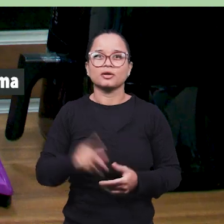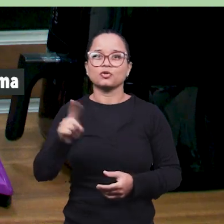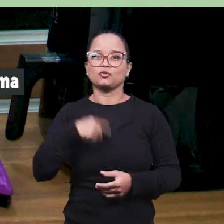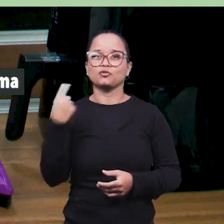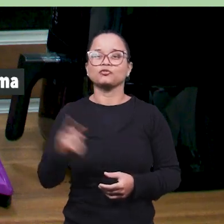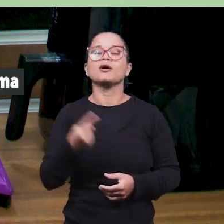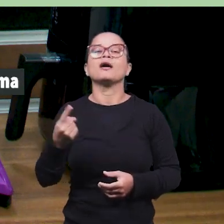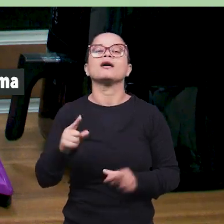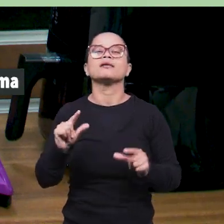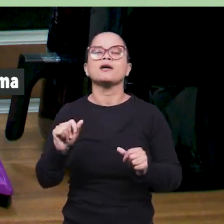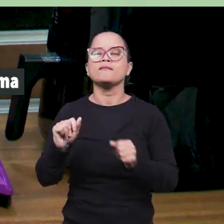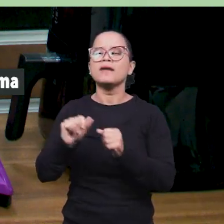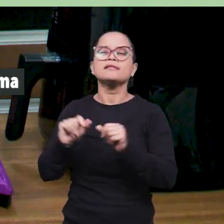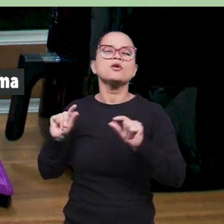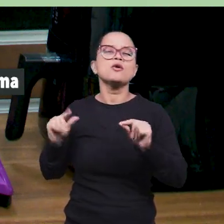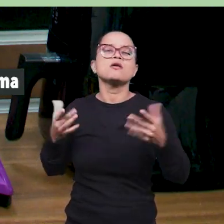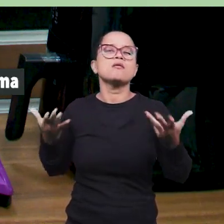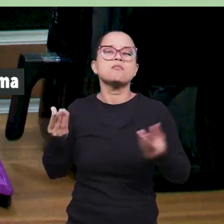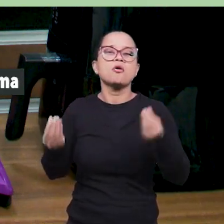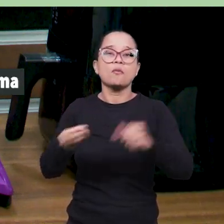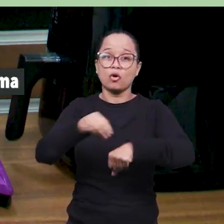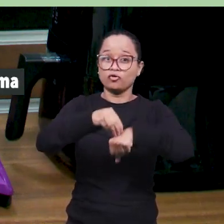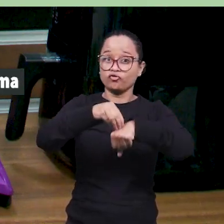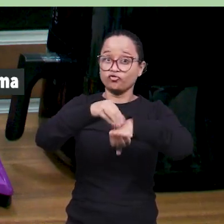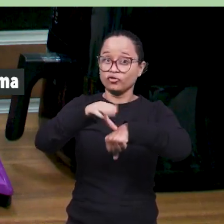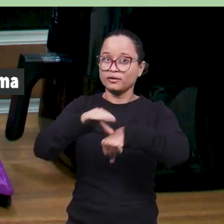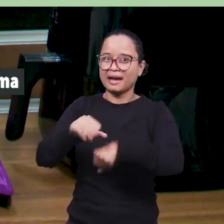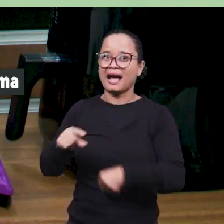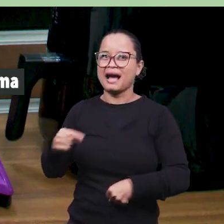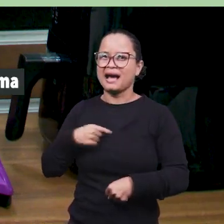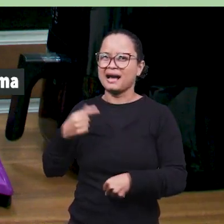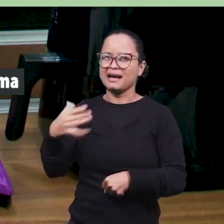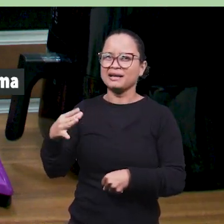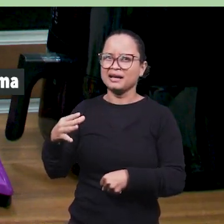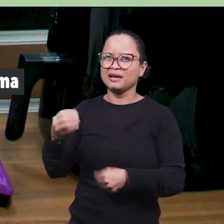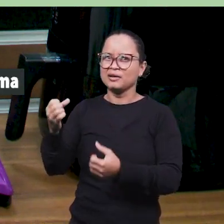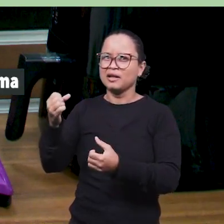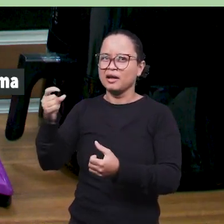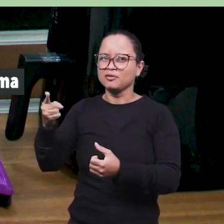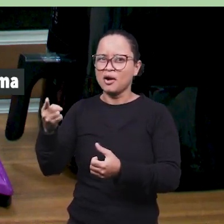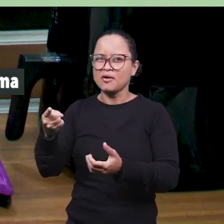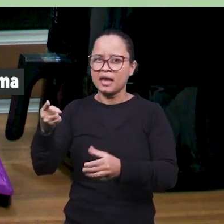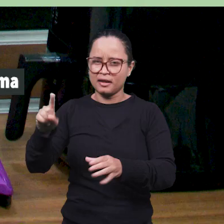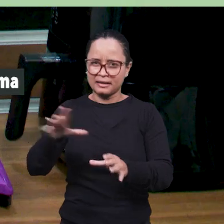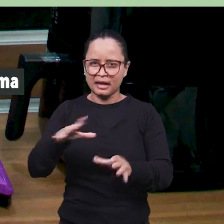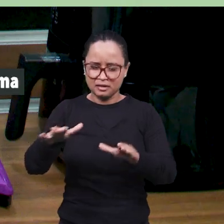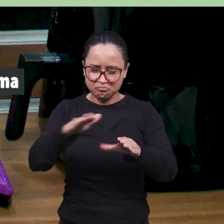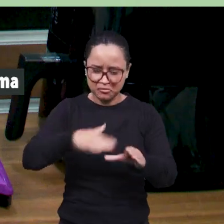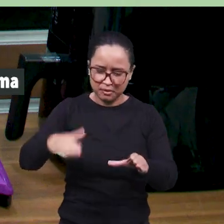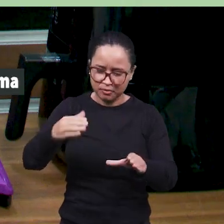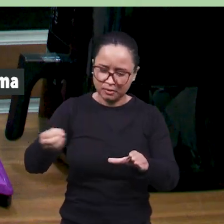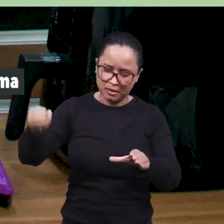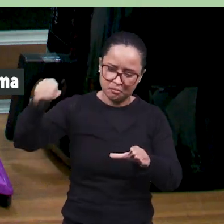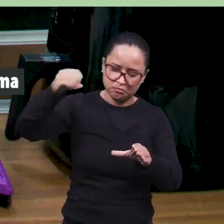Dica. Ah, não quero jogar por cima, pode ficar desigual. Aqui,